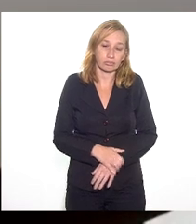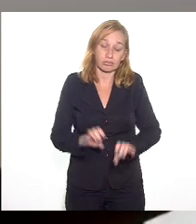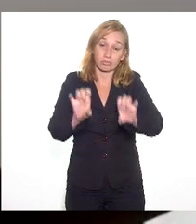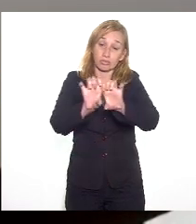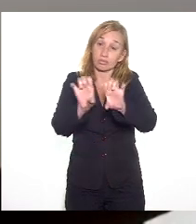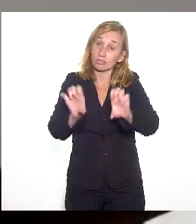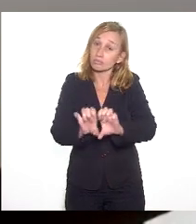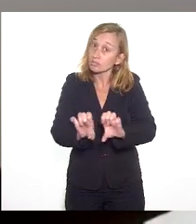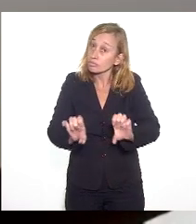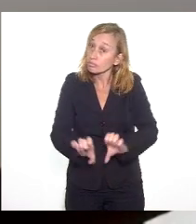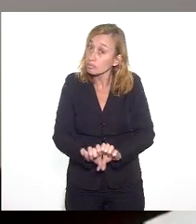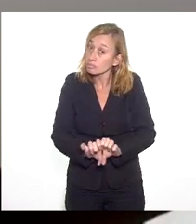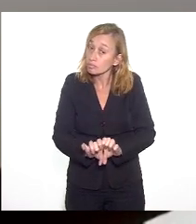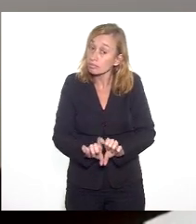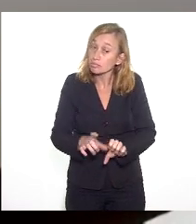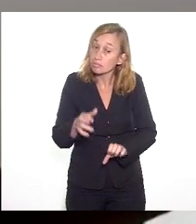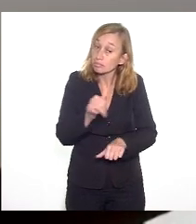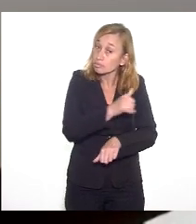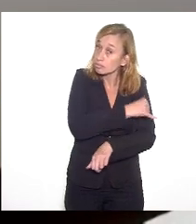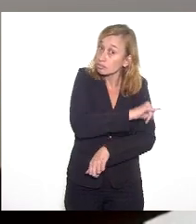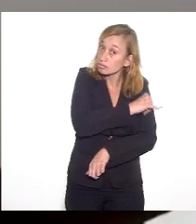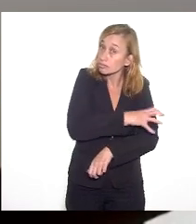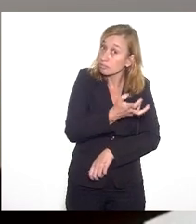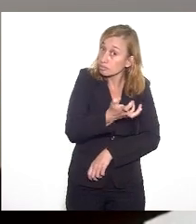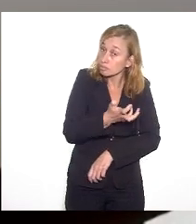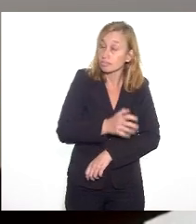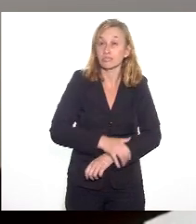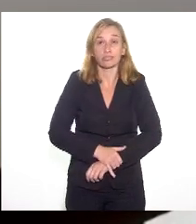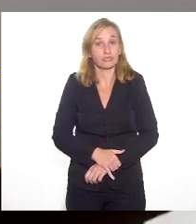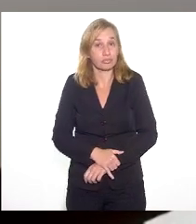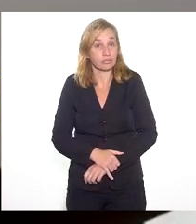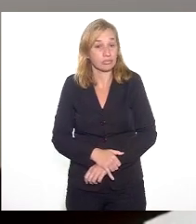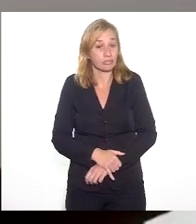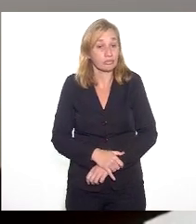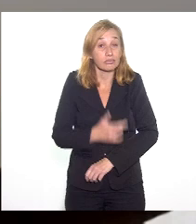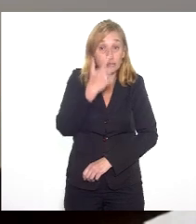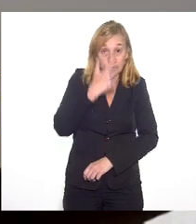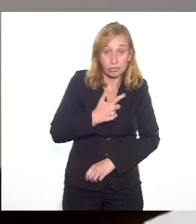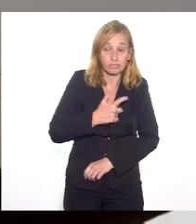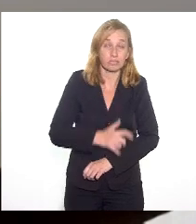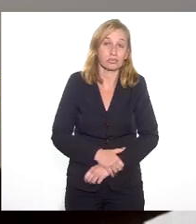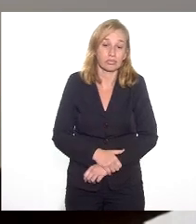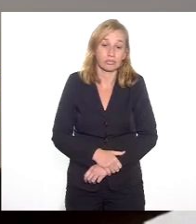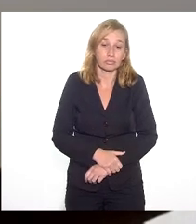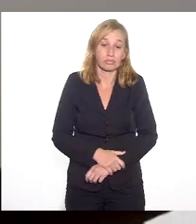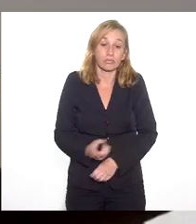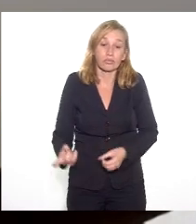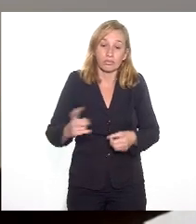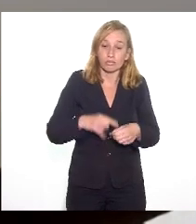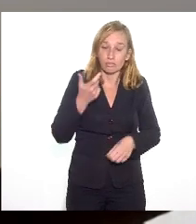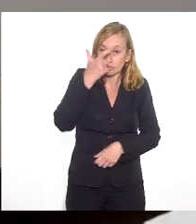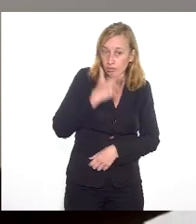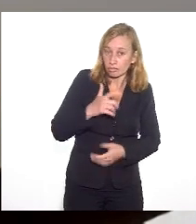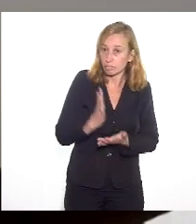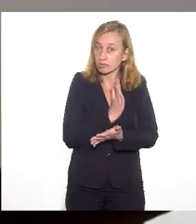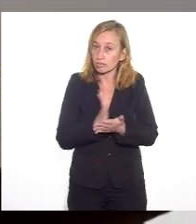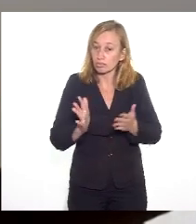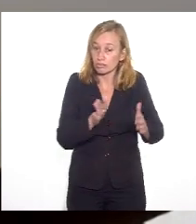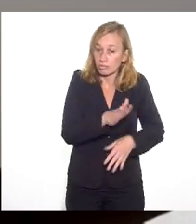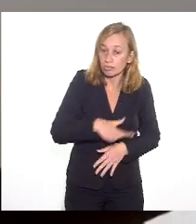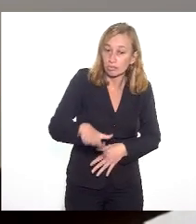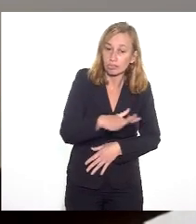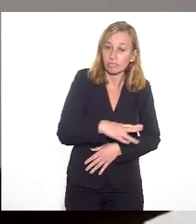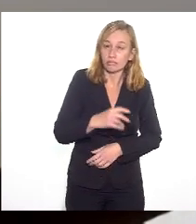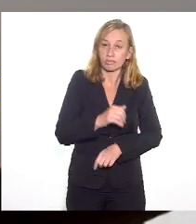estruturantes daquilo que o Rio de Janeiro quer se tornar, ou quer voltar a ser em algumas áreas, do ponto